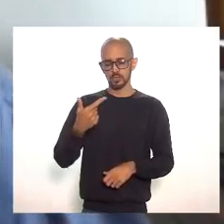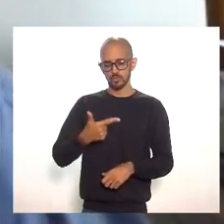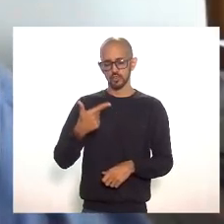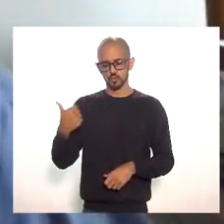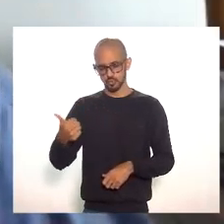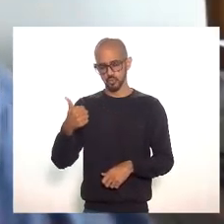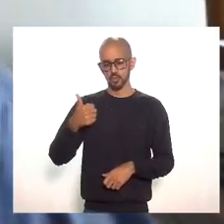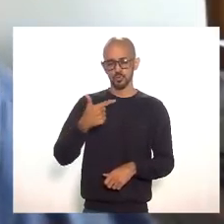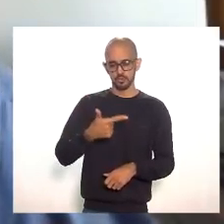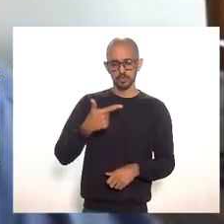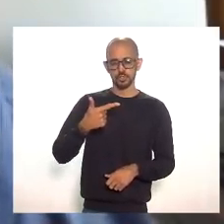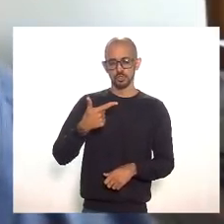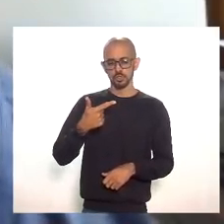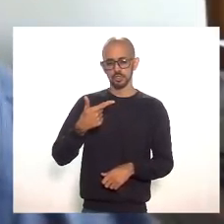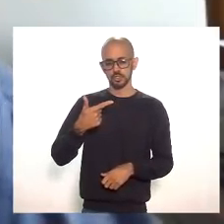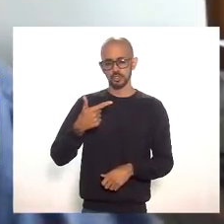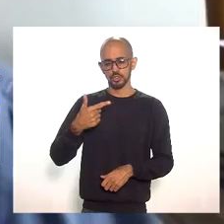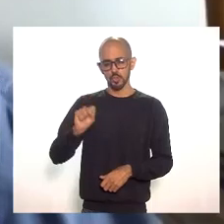2921.